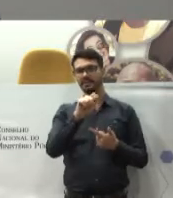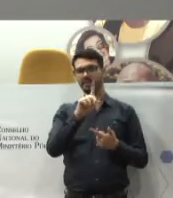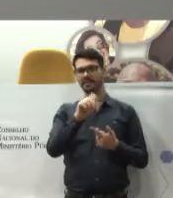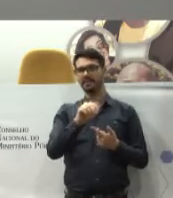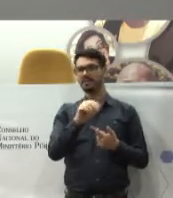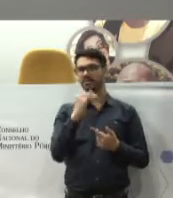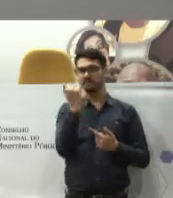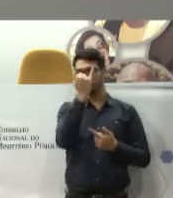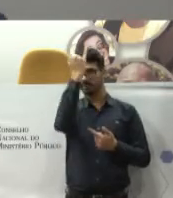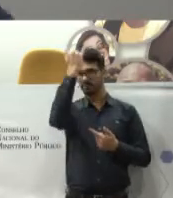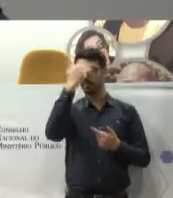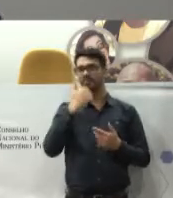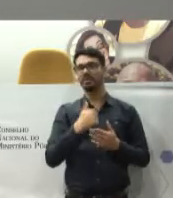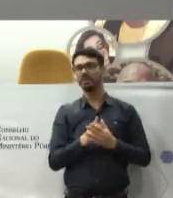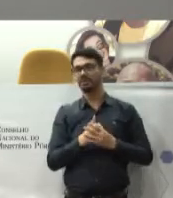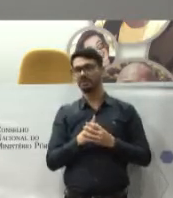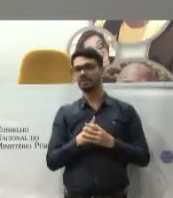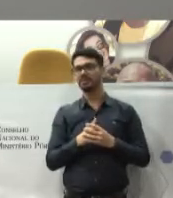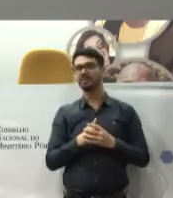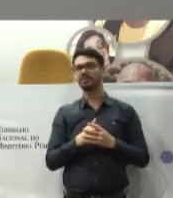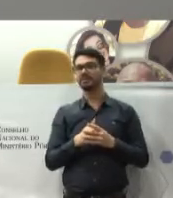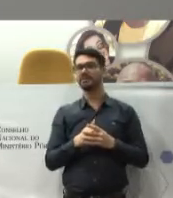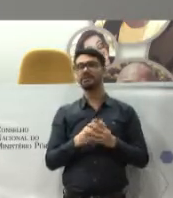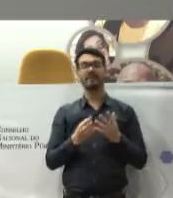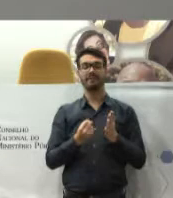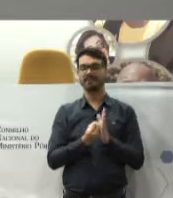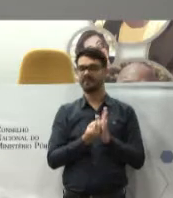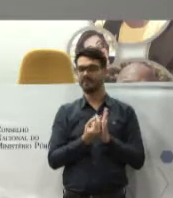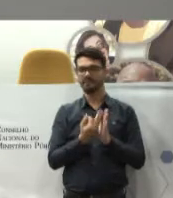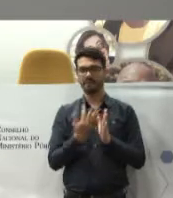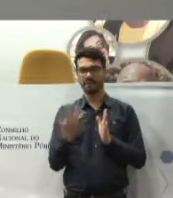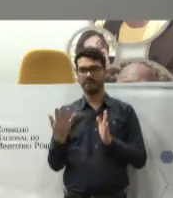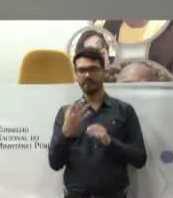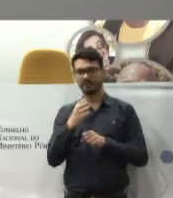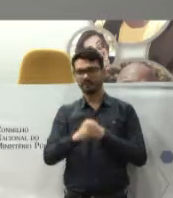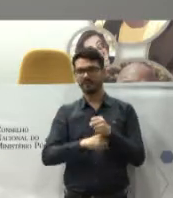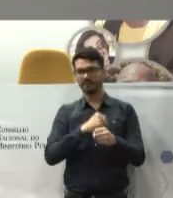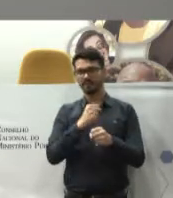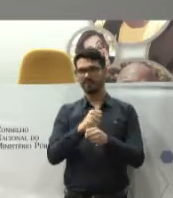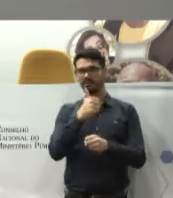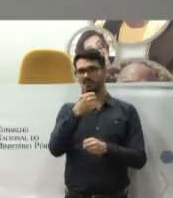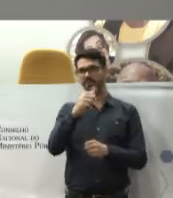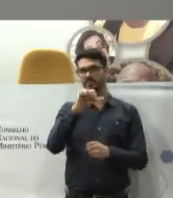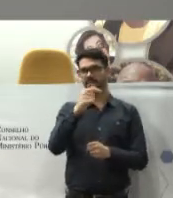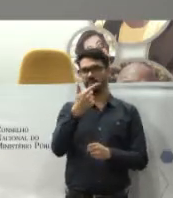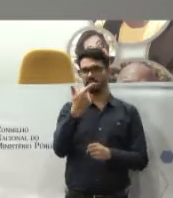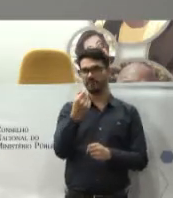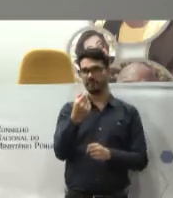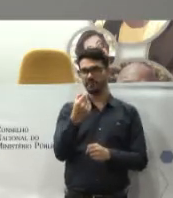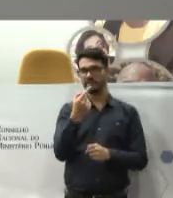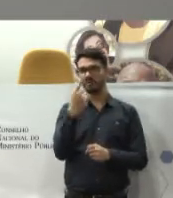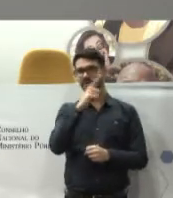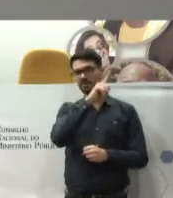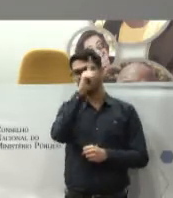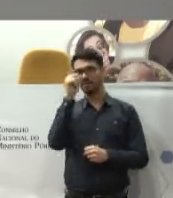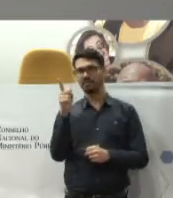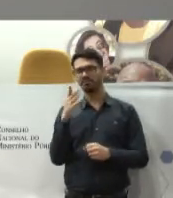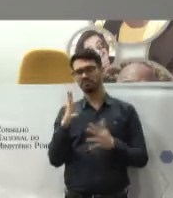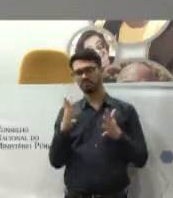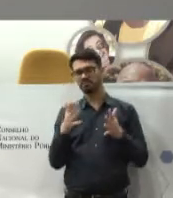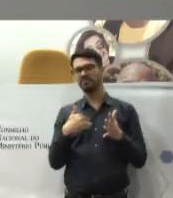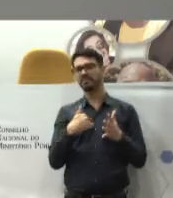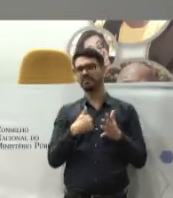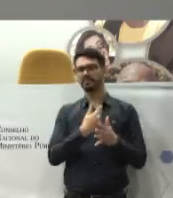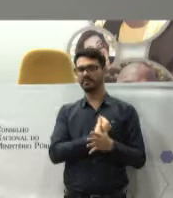inteiro. Muitos não pensam que é brincadeira, mas em 1920, há menos de um século, a expectativa de vida do brasileiro